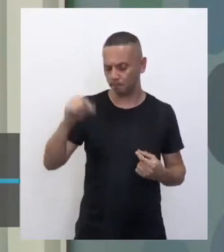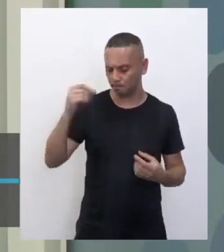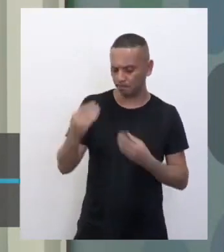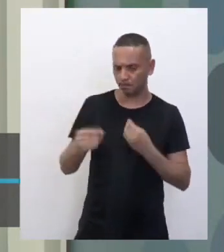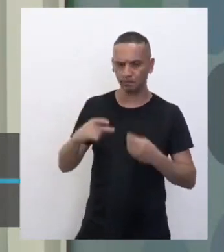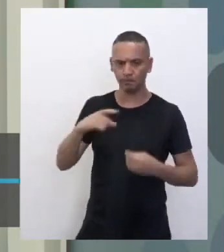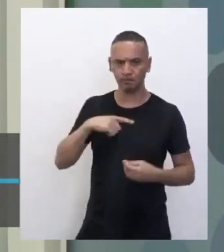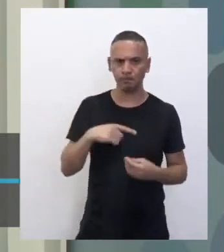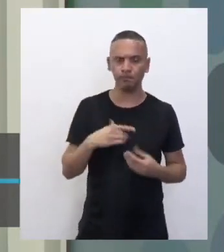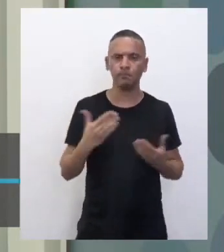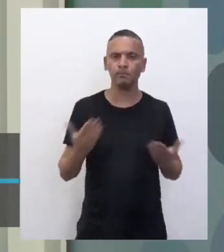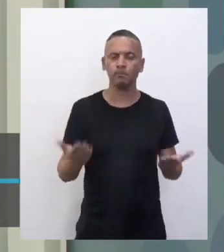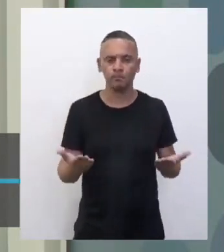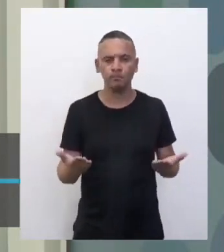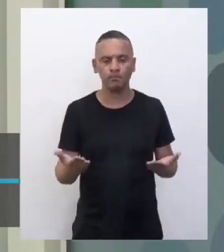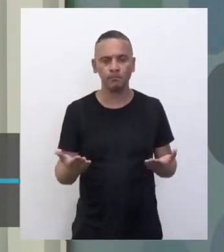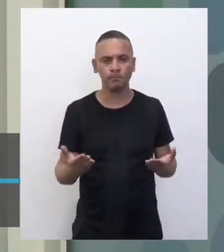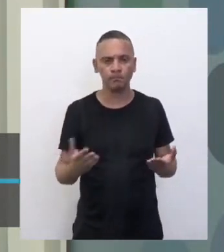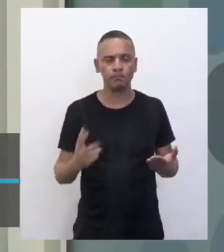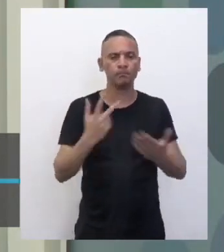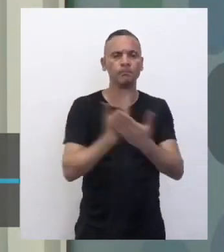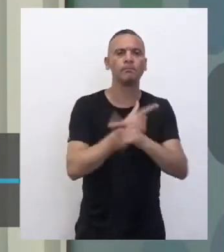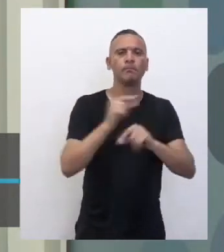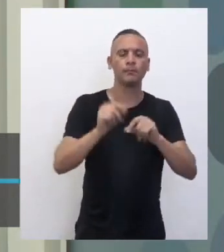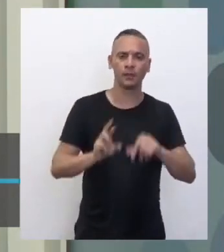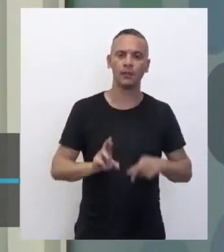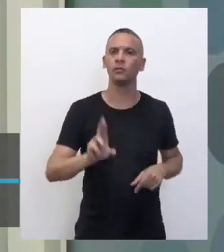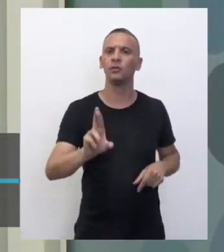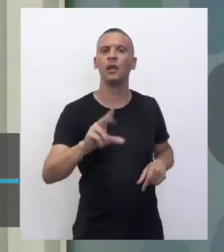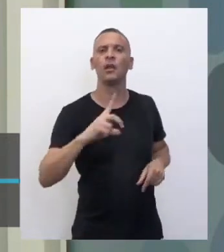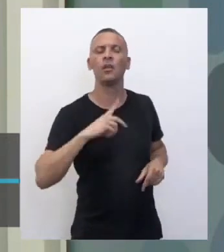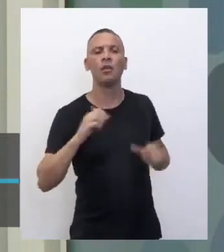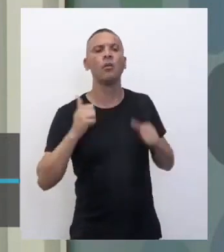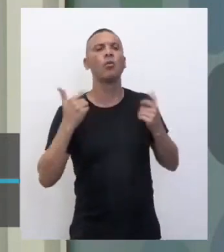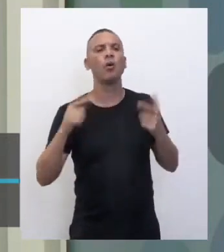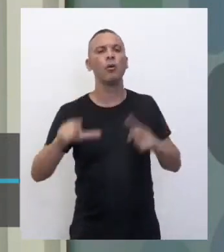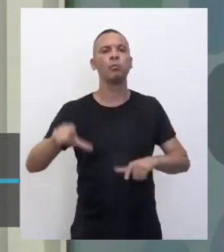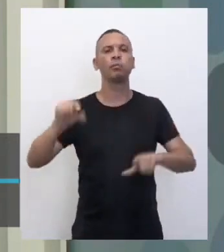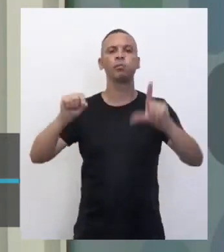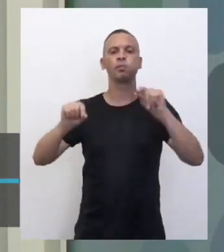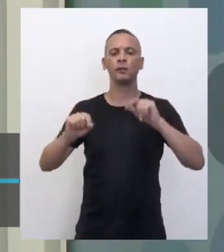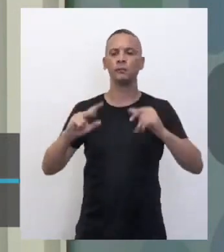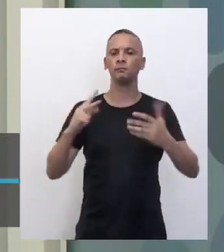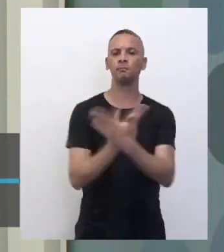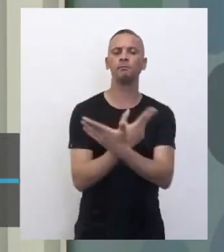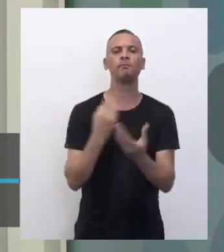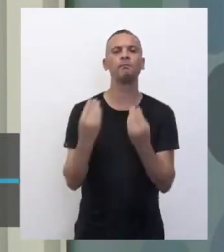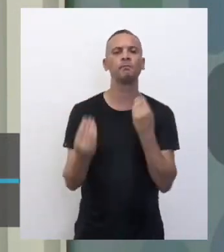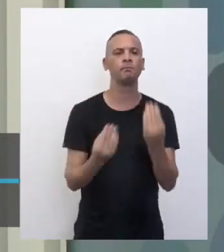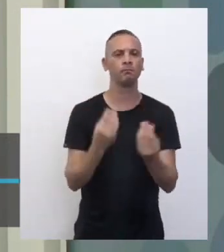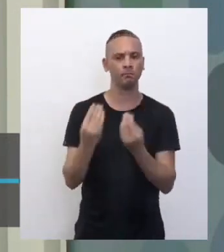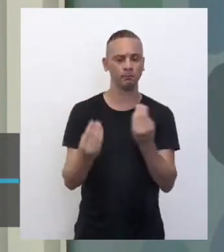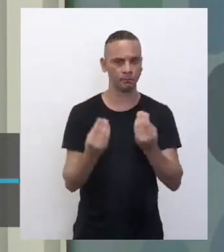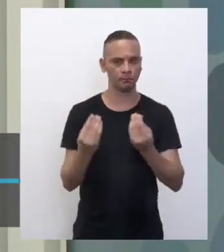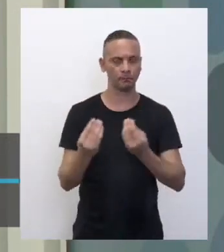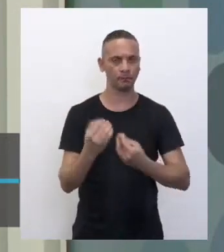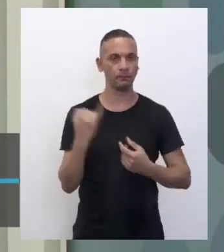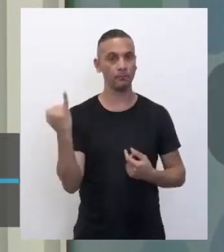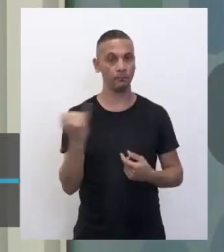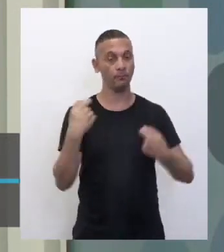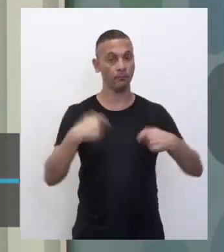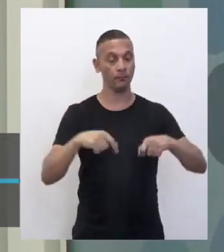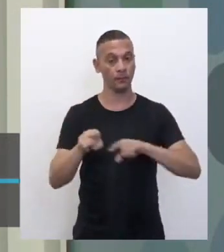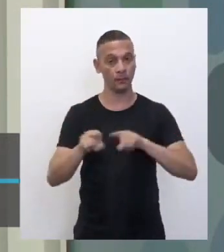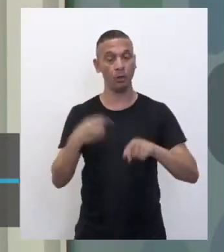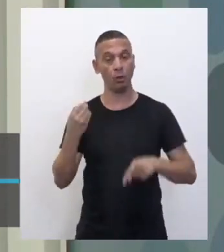ser as consequências, o resultado da minha escolha ou não por fazer a manutenção dos meus princípios, ou até por